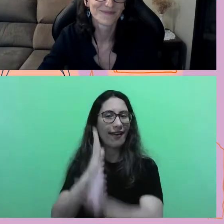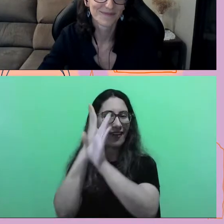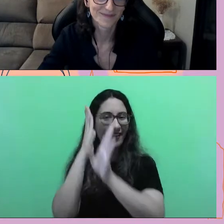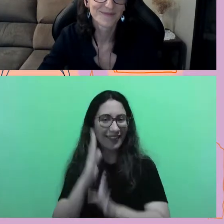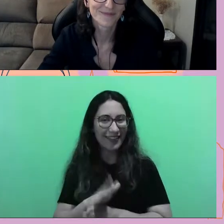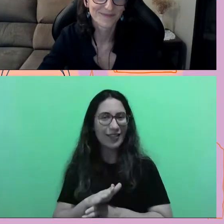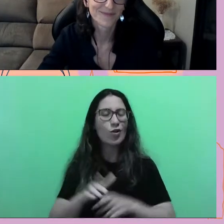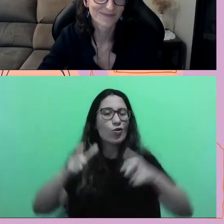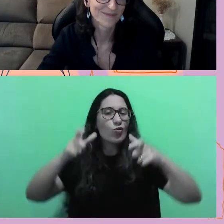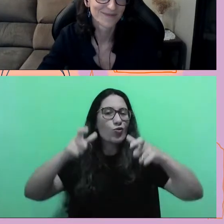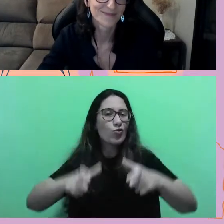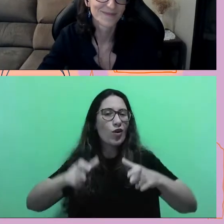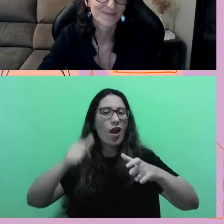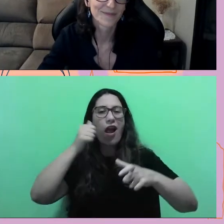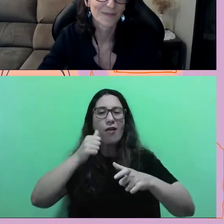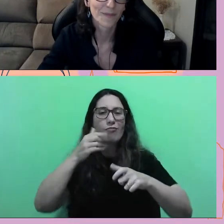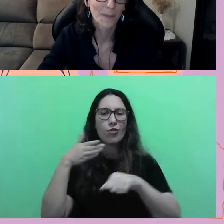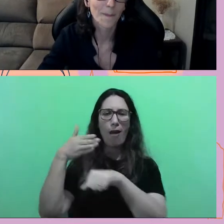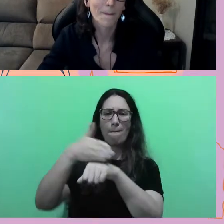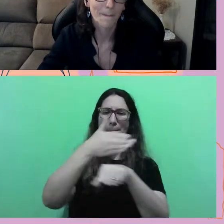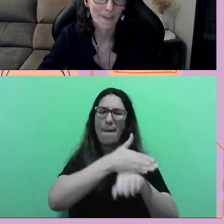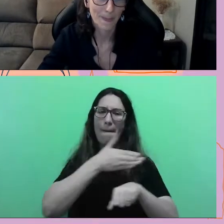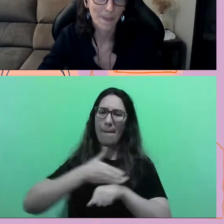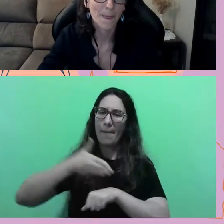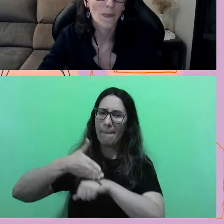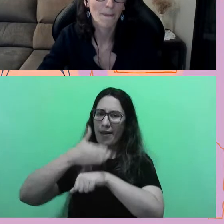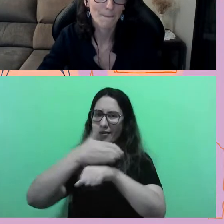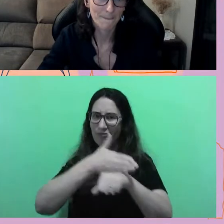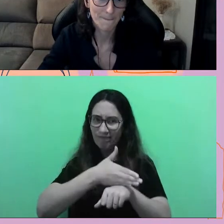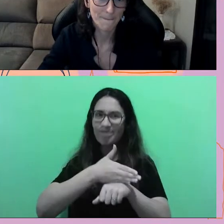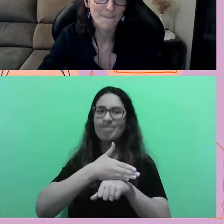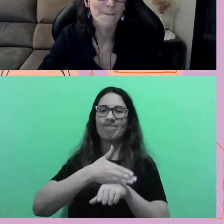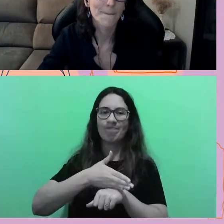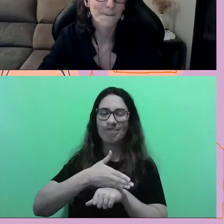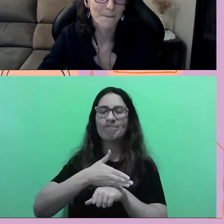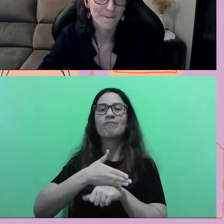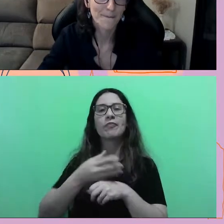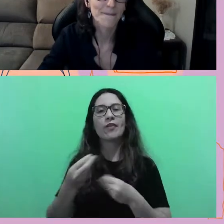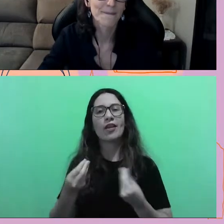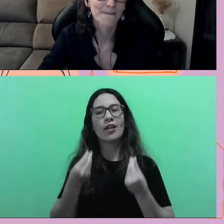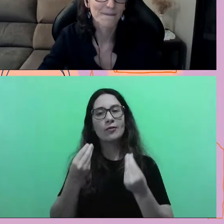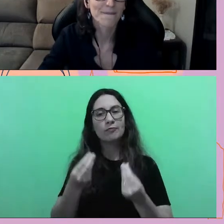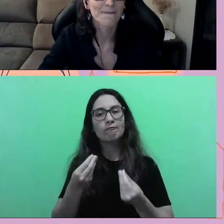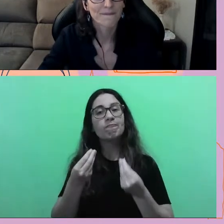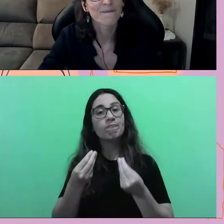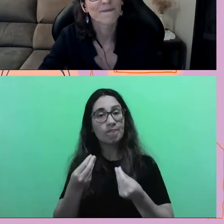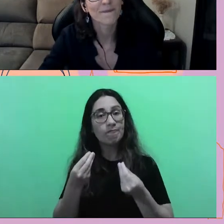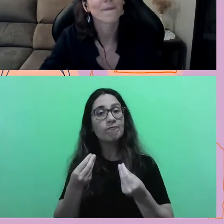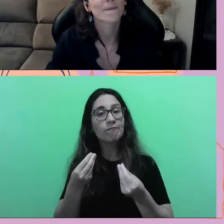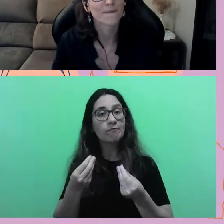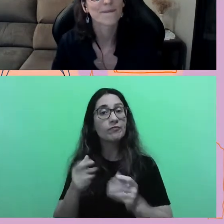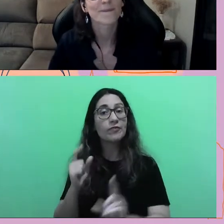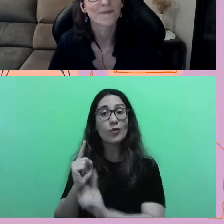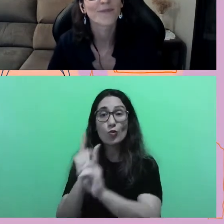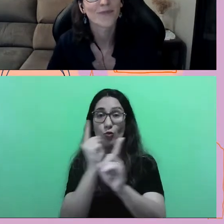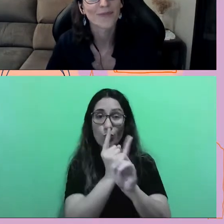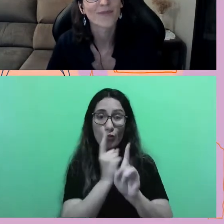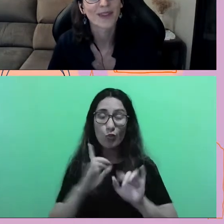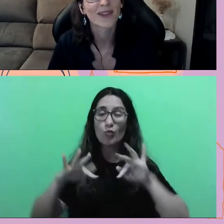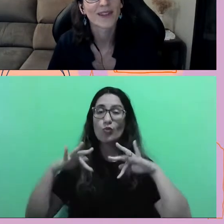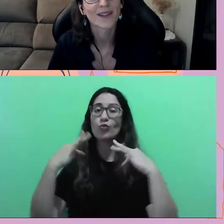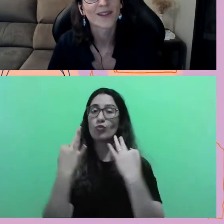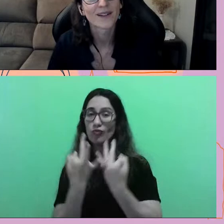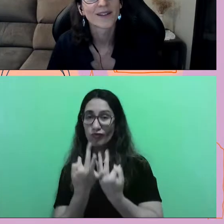também, que é um lugar de mulher há muito tempo, que é um lugar de encontro de família. Eu acho